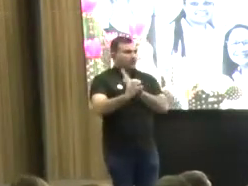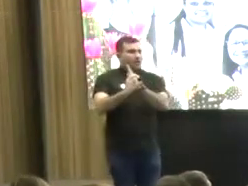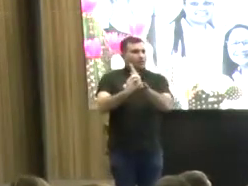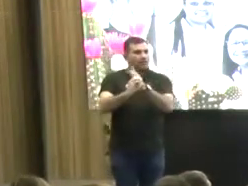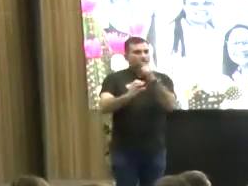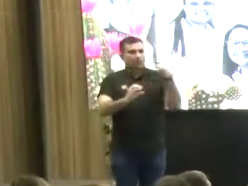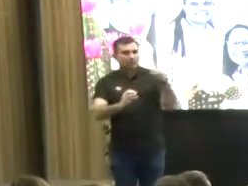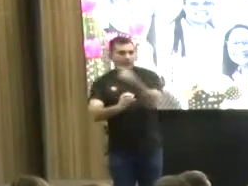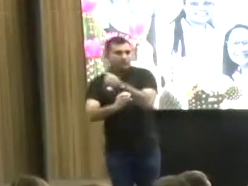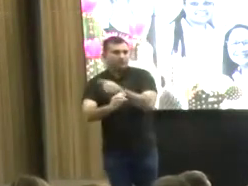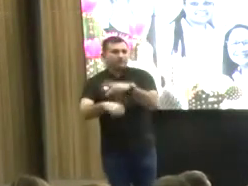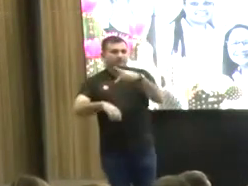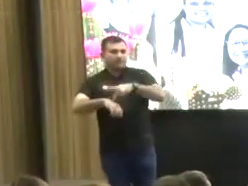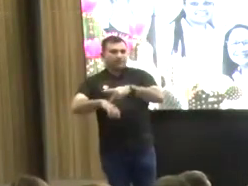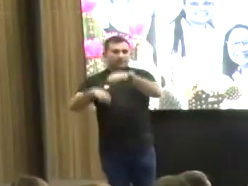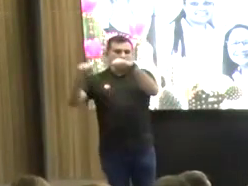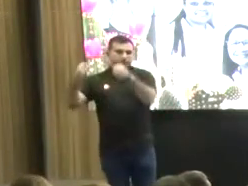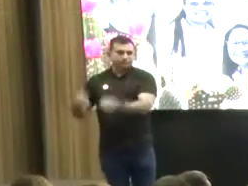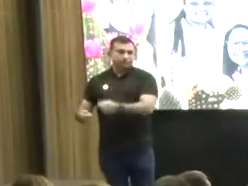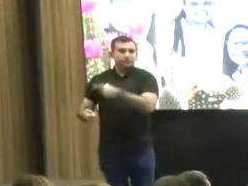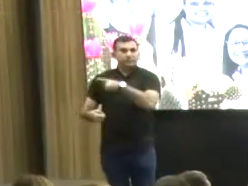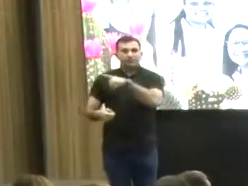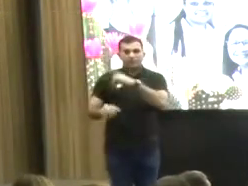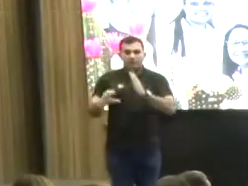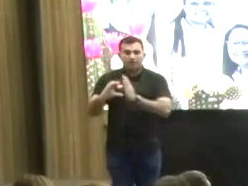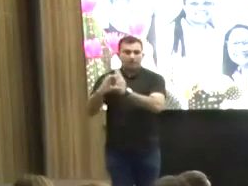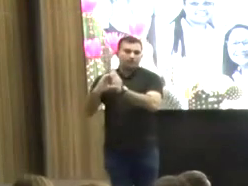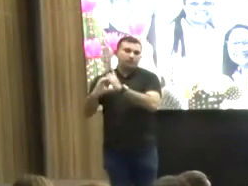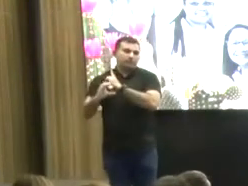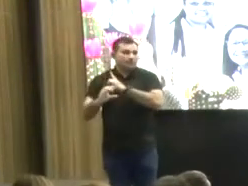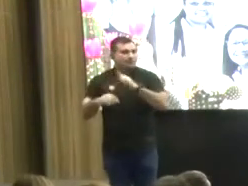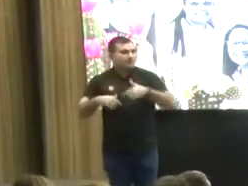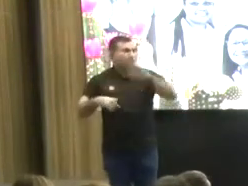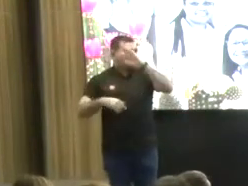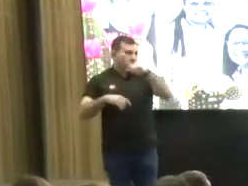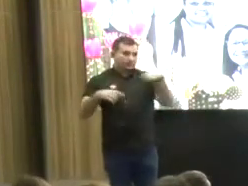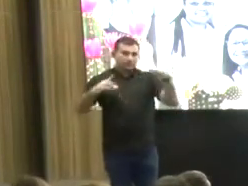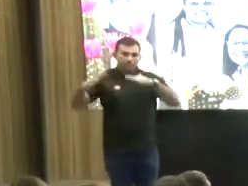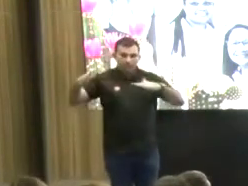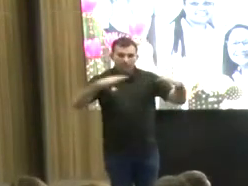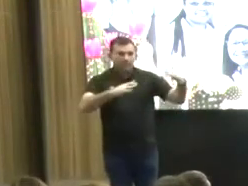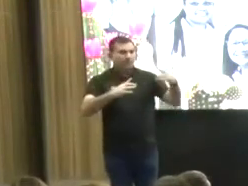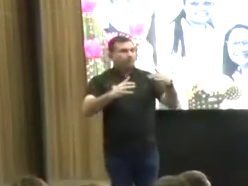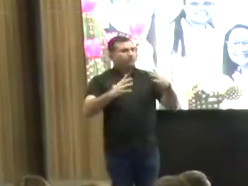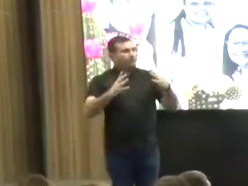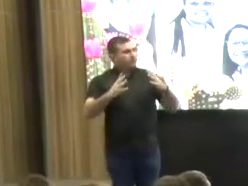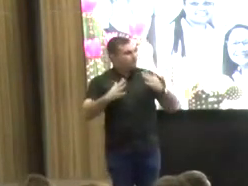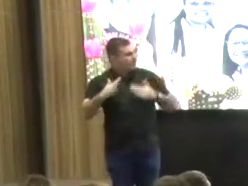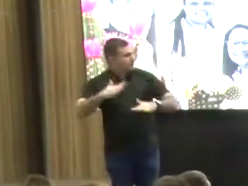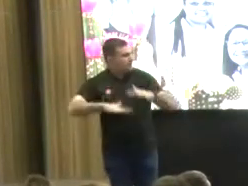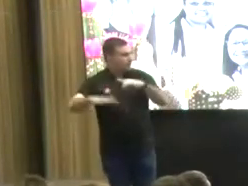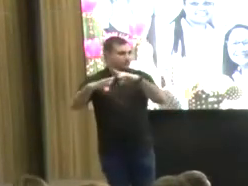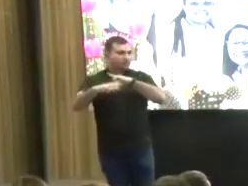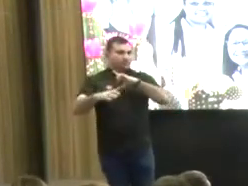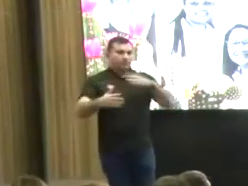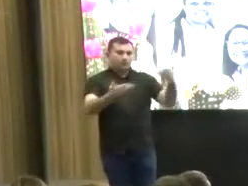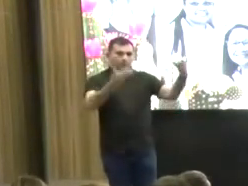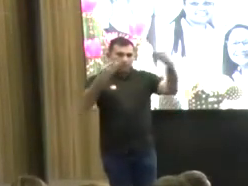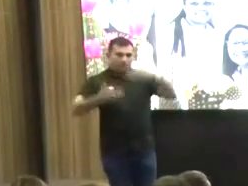é da rocha. É do movimento, mas de um movimento mais lento, e é das margens, e portanto é convidado à